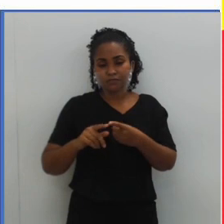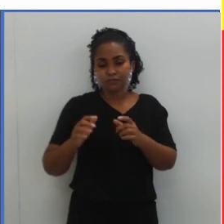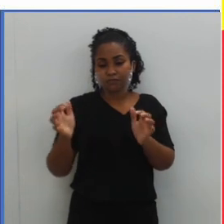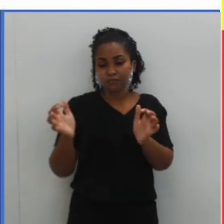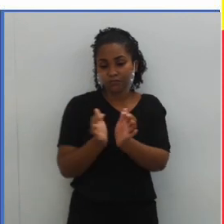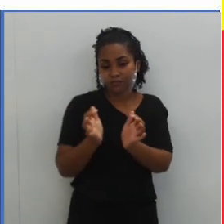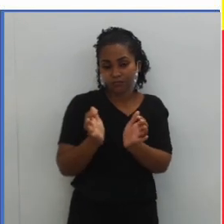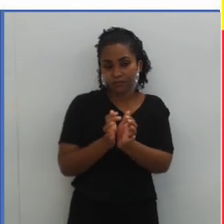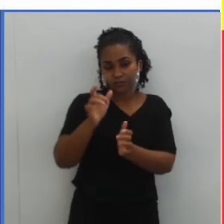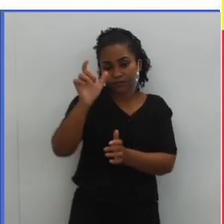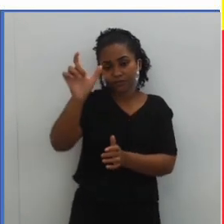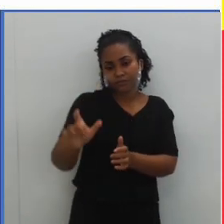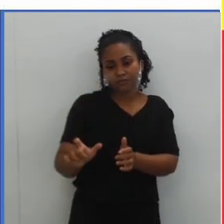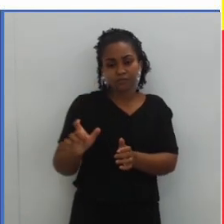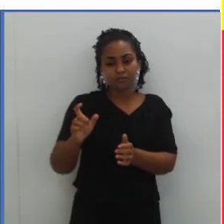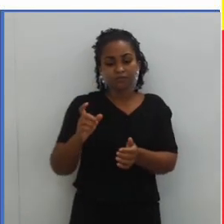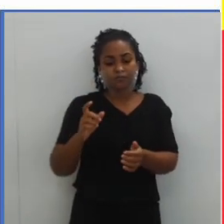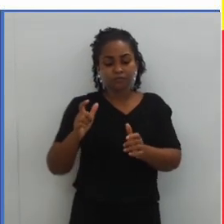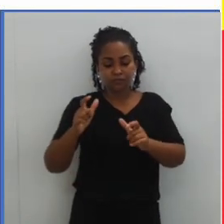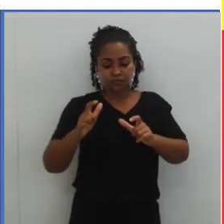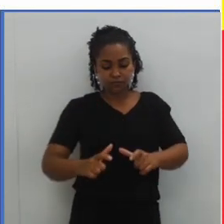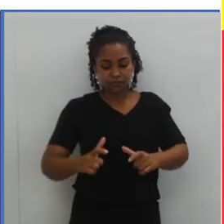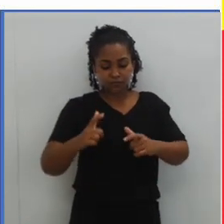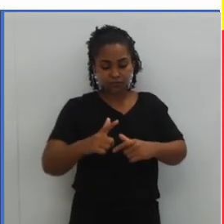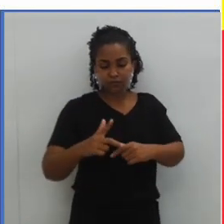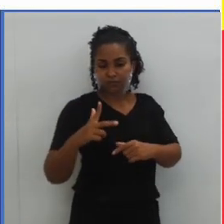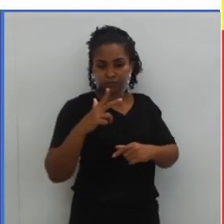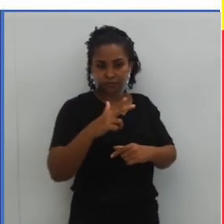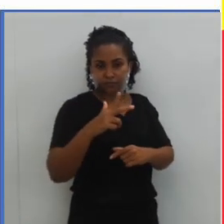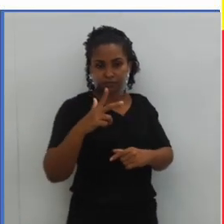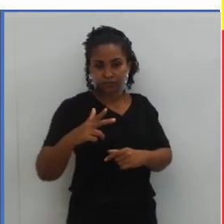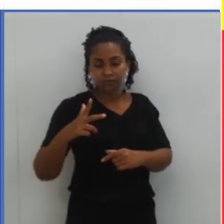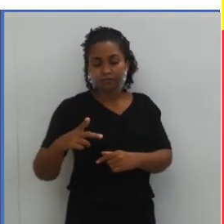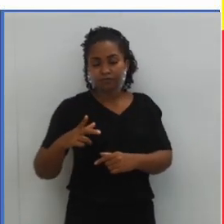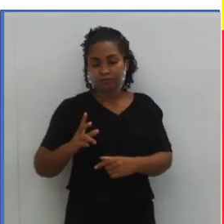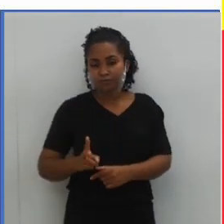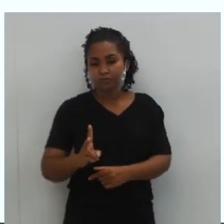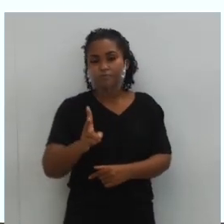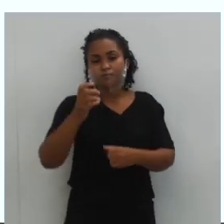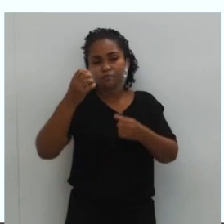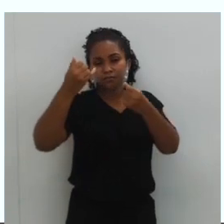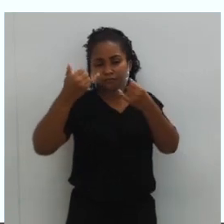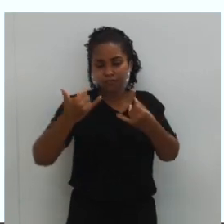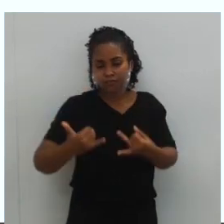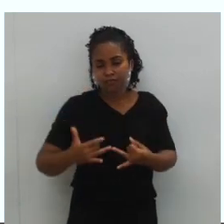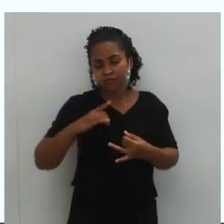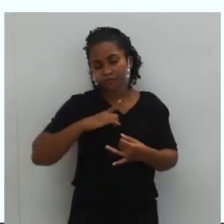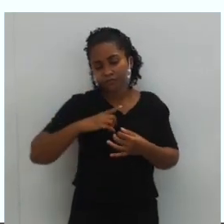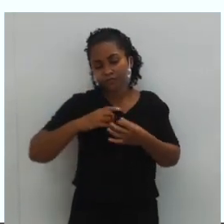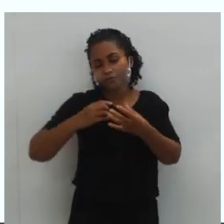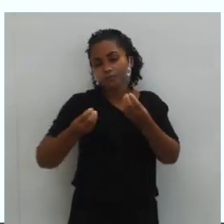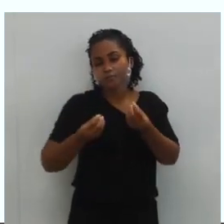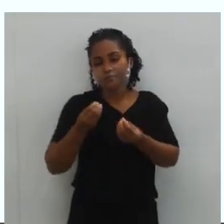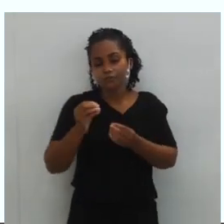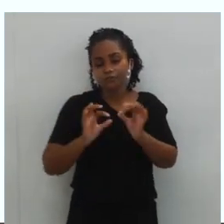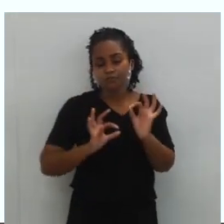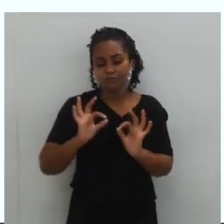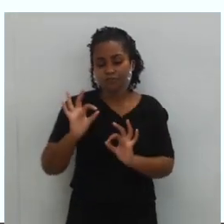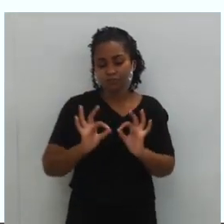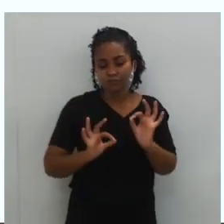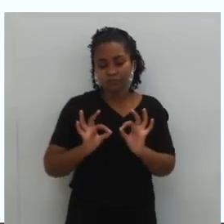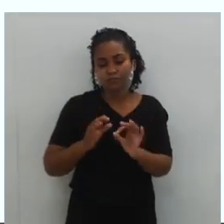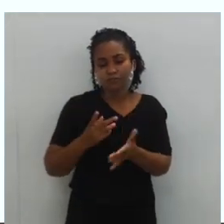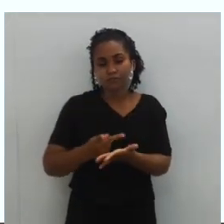e o continuista, que faz a marcação nos cortes da filmagem. O continuista foi o que eu falei para vocês, que ele vai fazer a anotação do